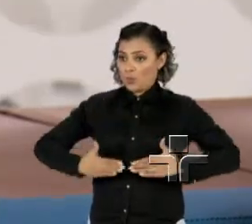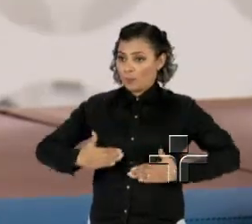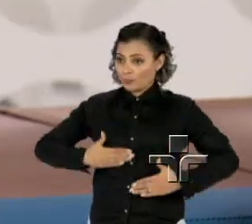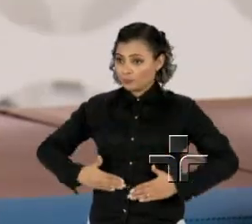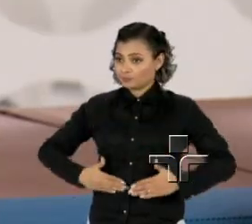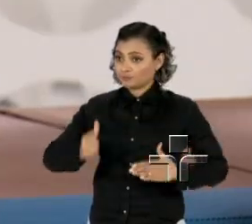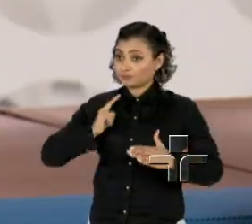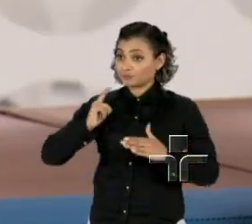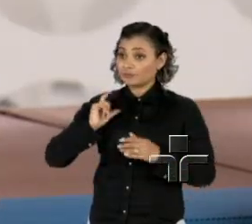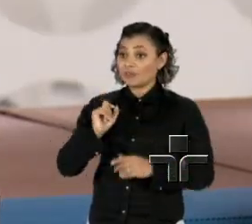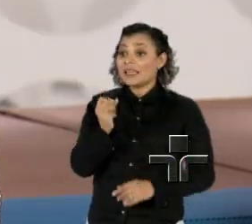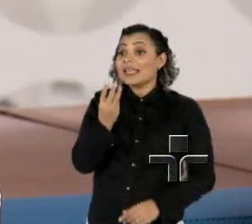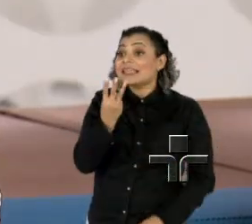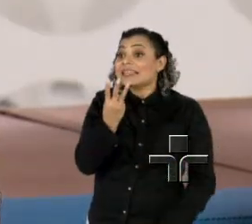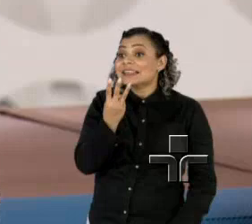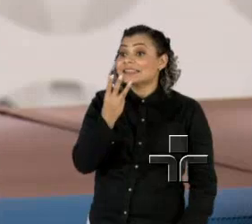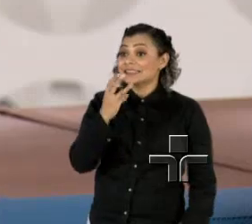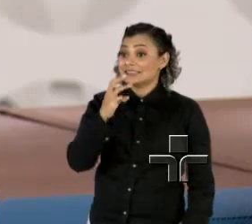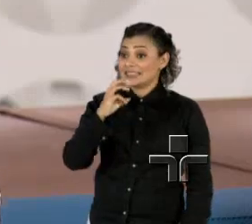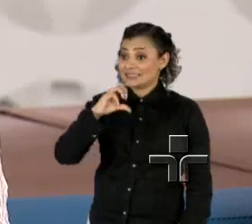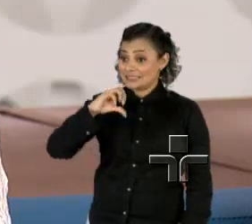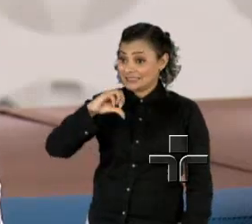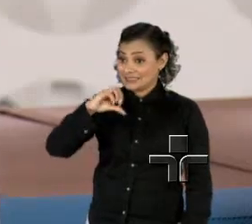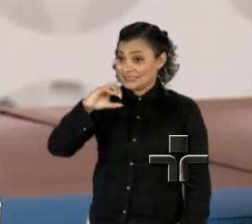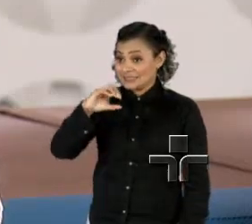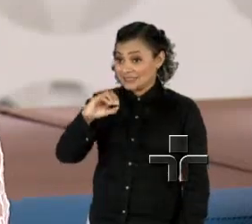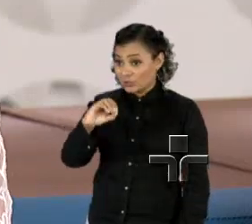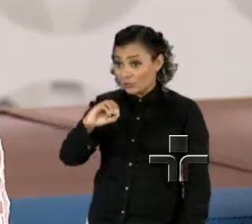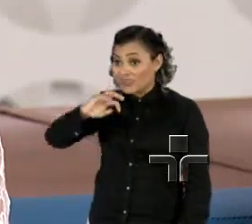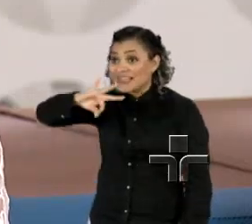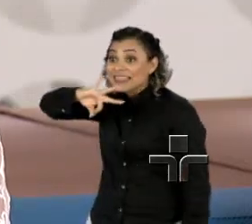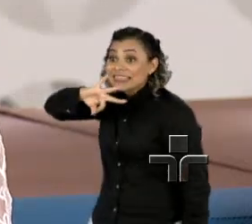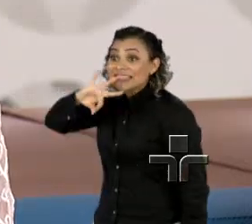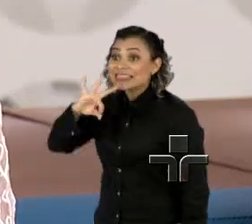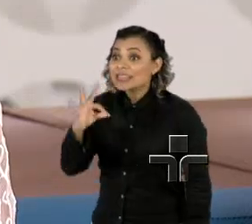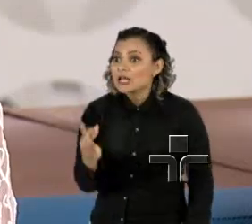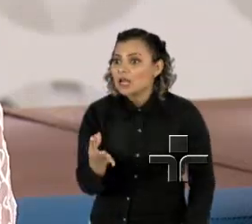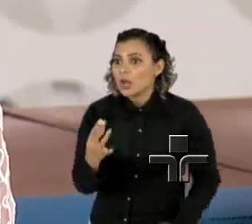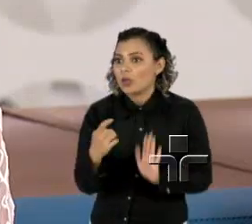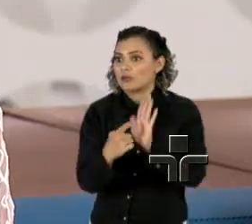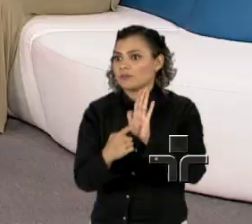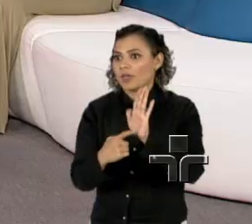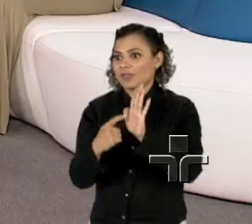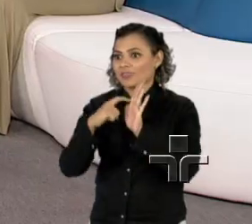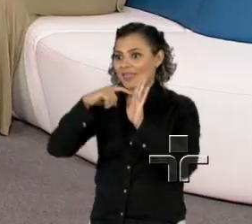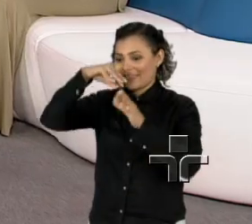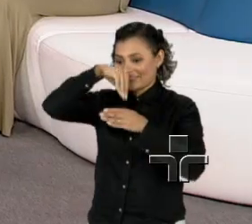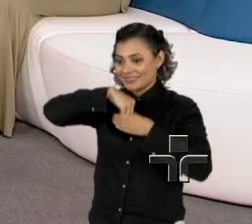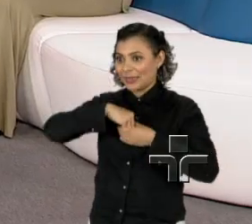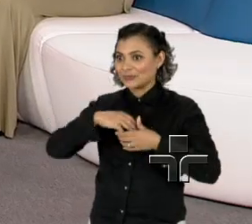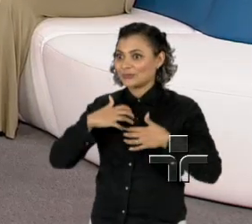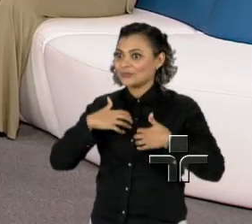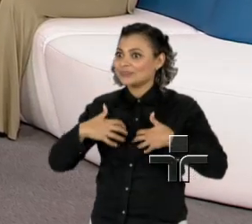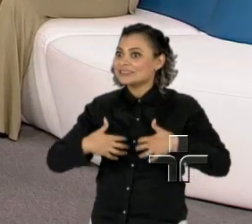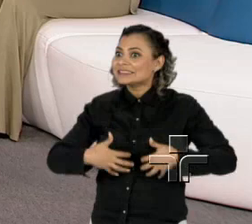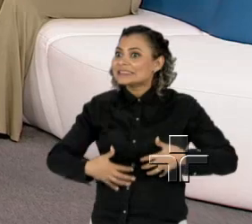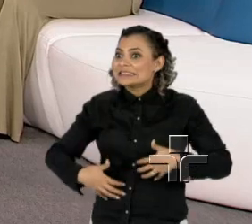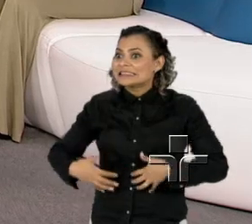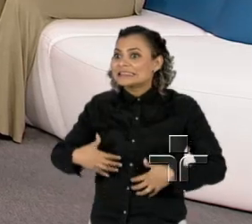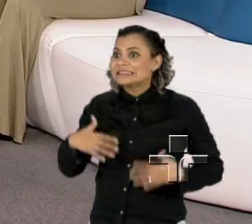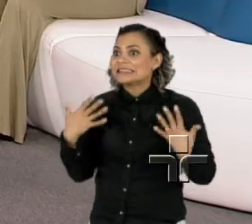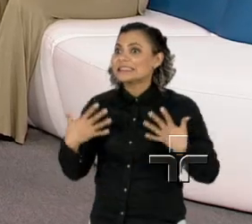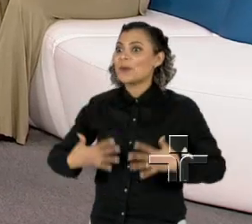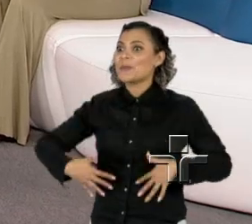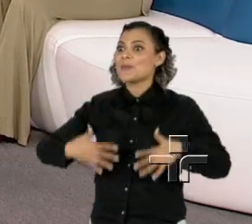abriga mais de 390 trilhões de bactérias. Olha. Isso é mais do que uma vez,